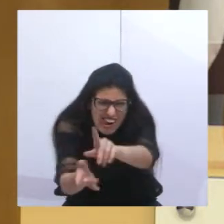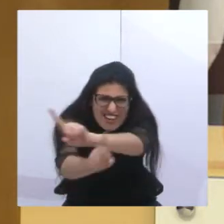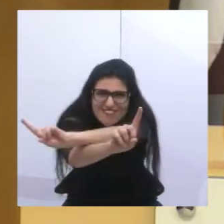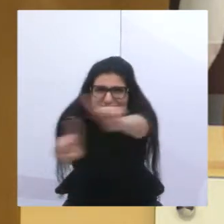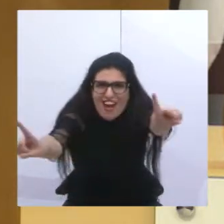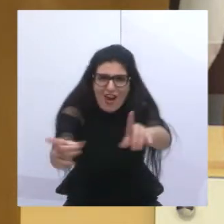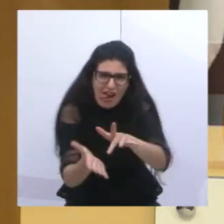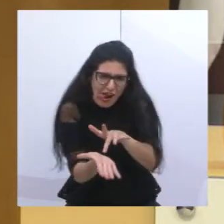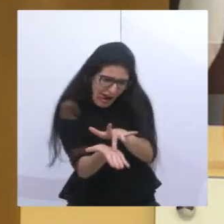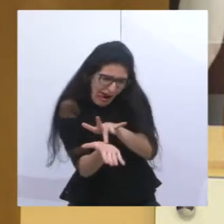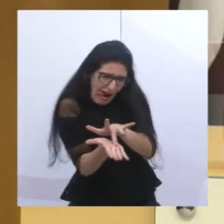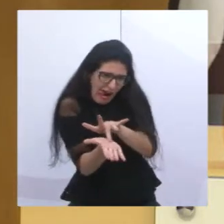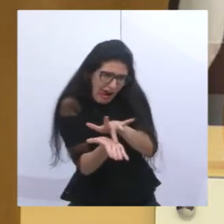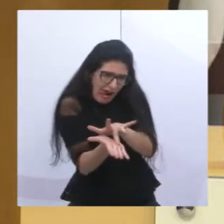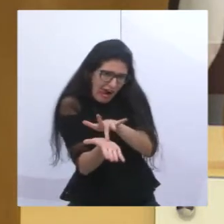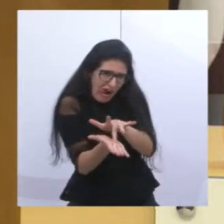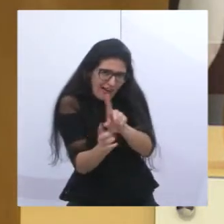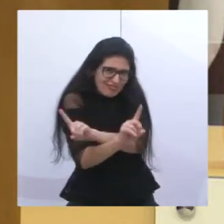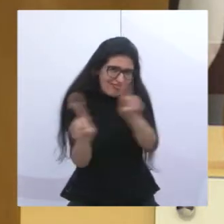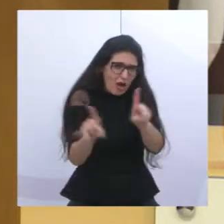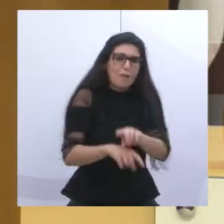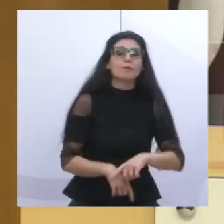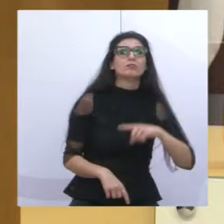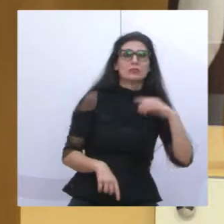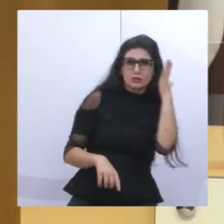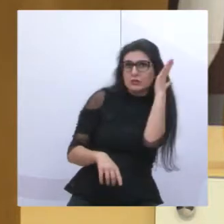muita gente que tem condições, tem o direito,